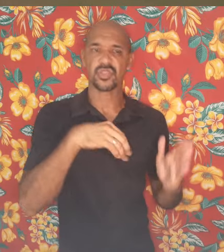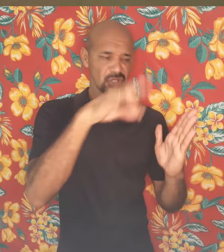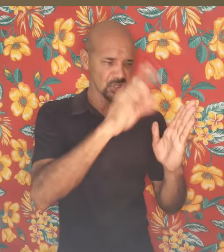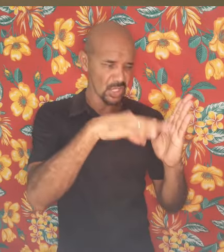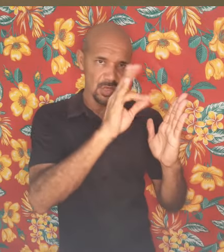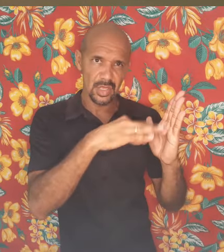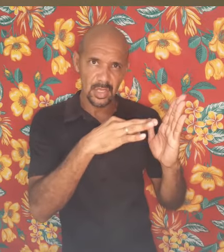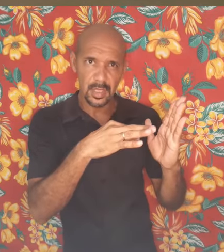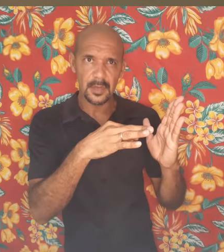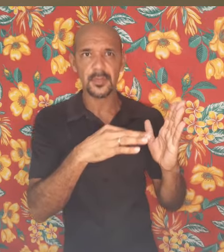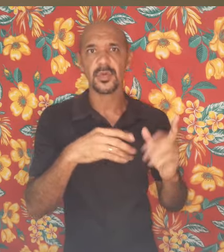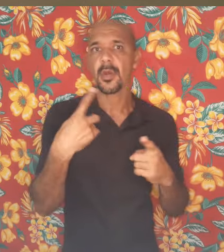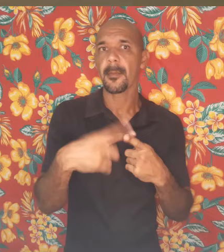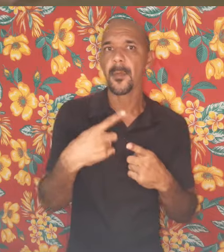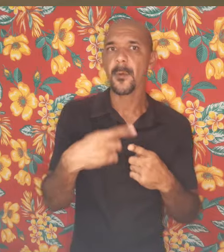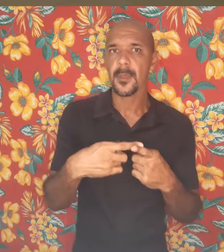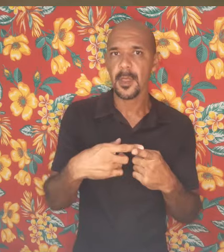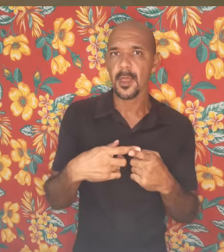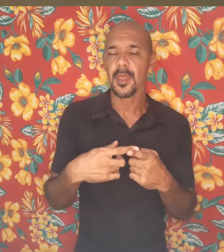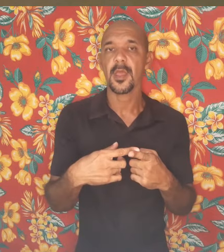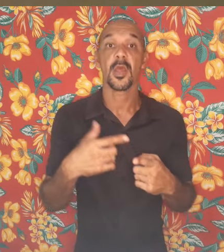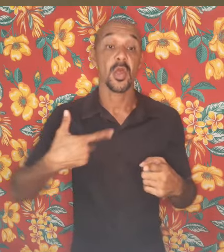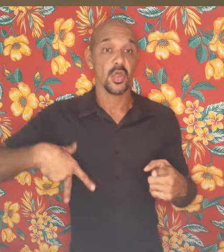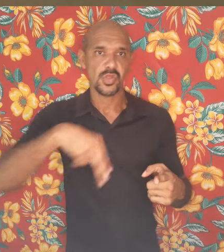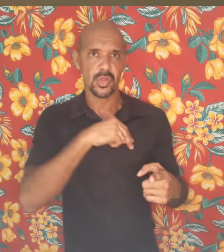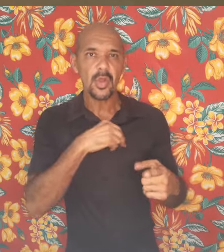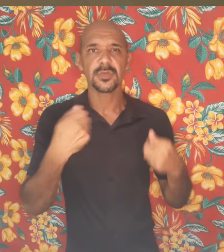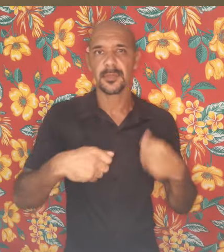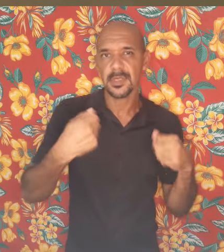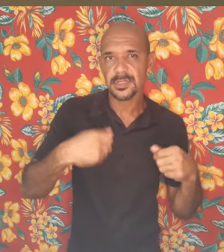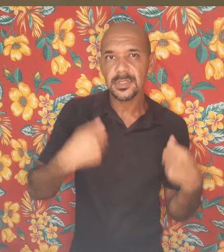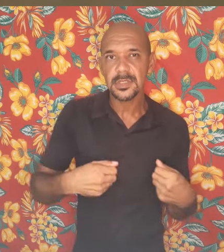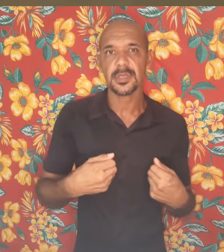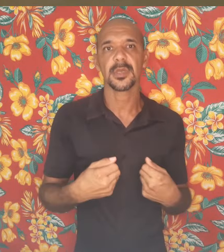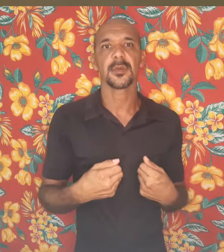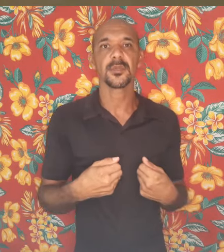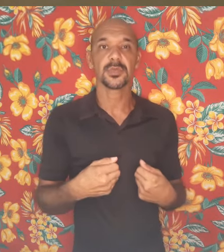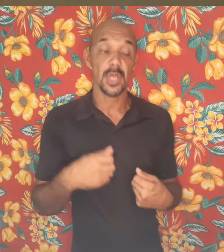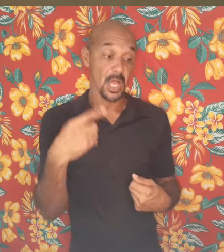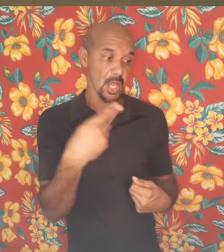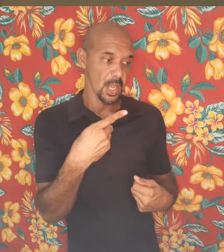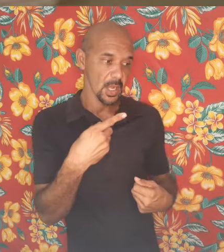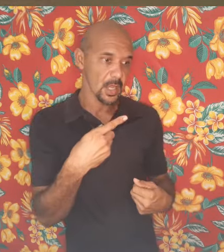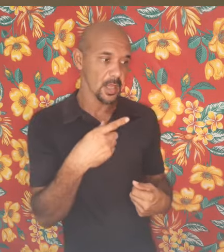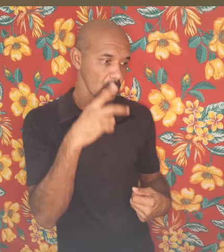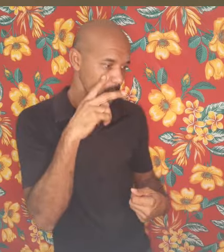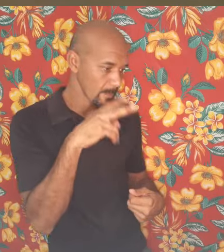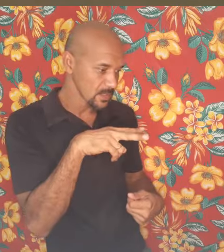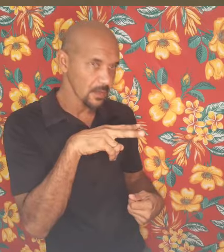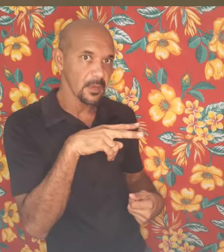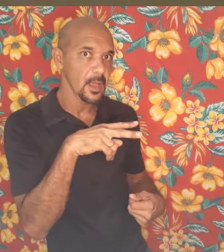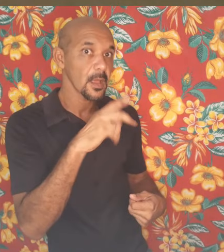corroído, tá? Porque aqui nós vamos precisar deixar o espaço para depois encaixar o